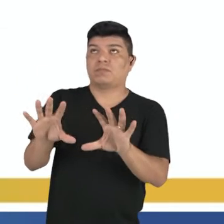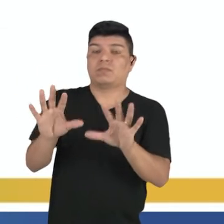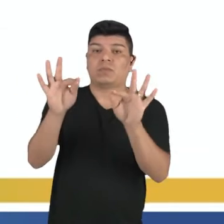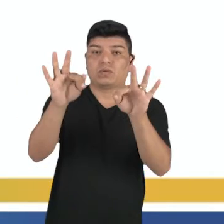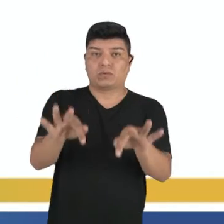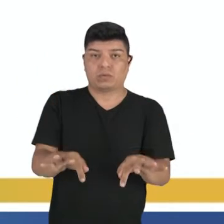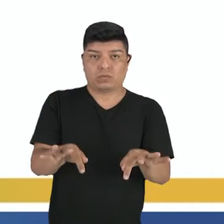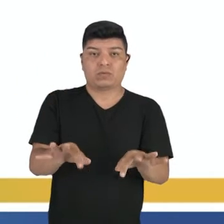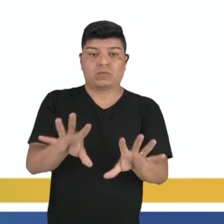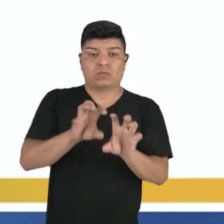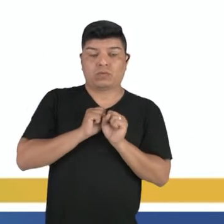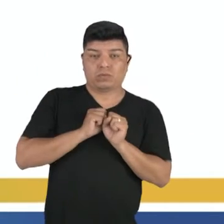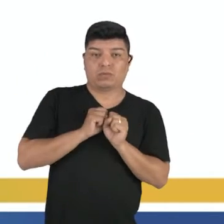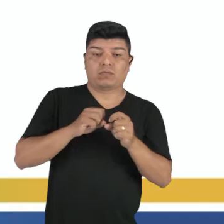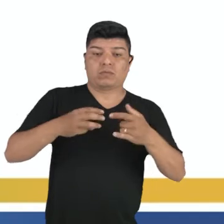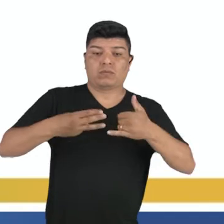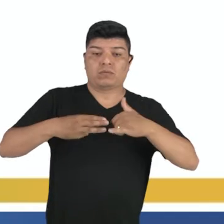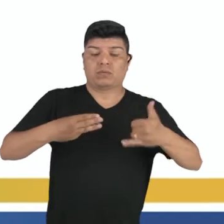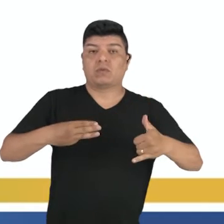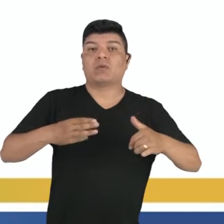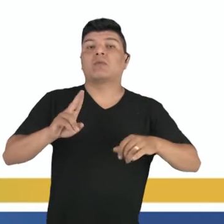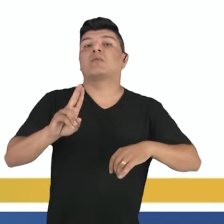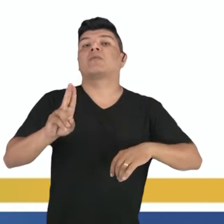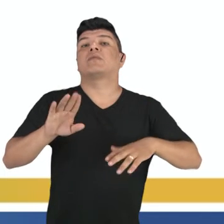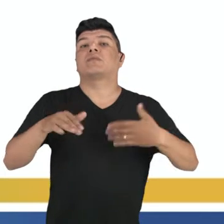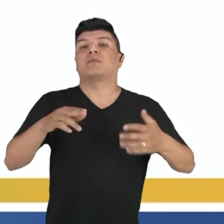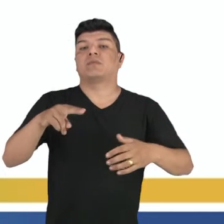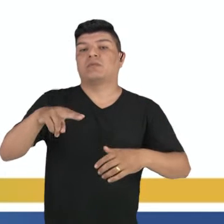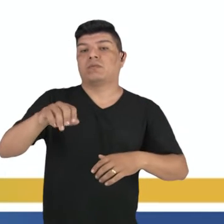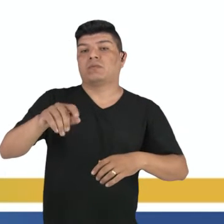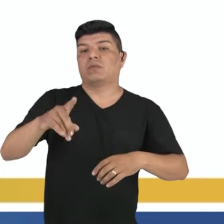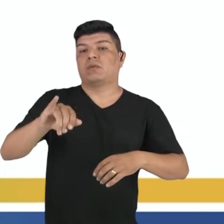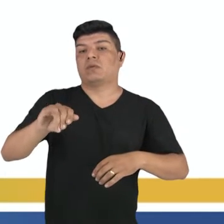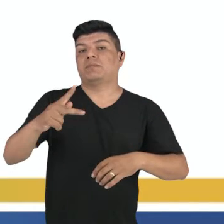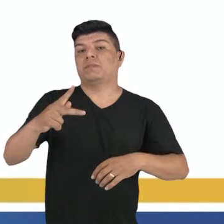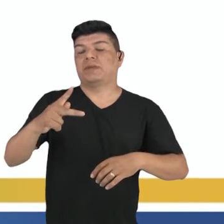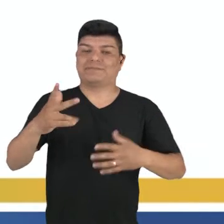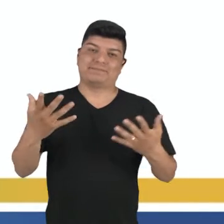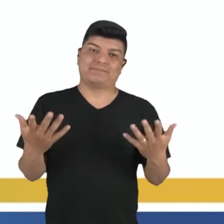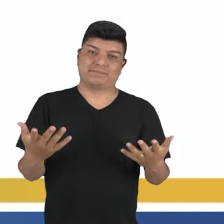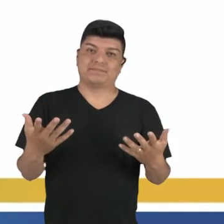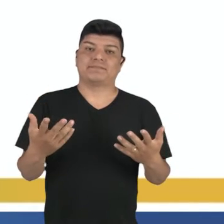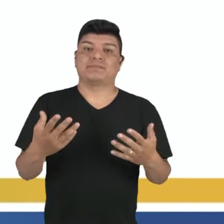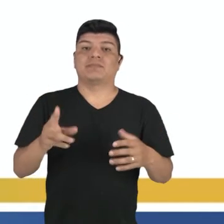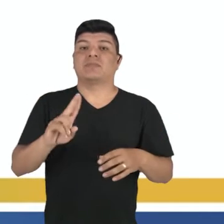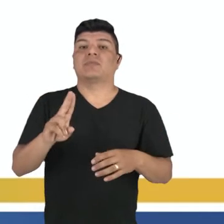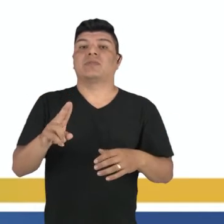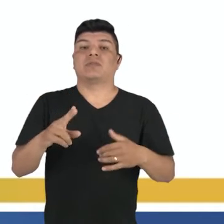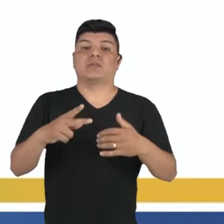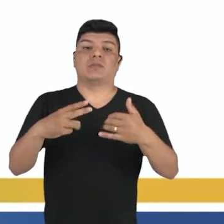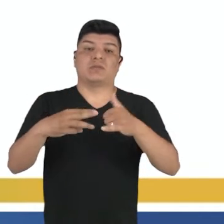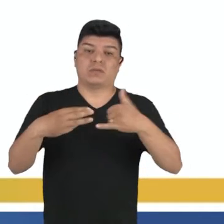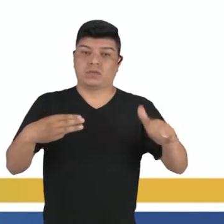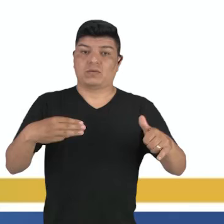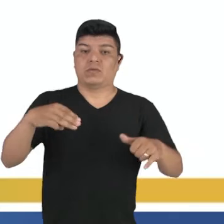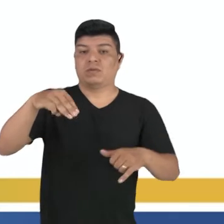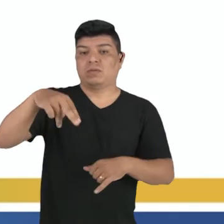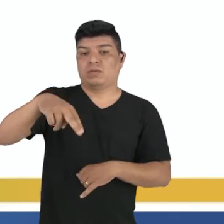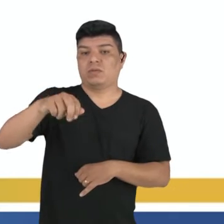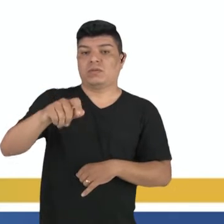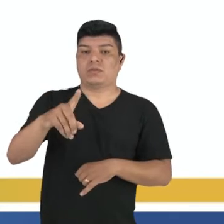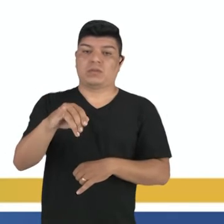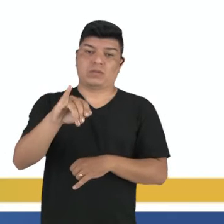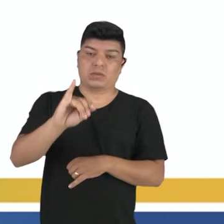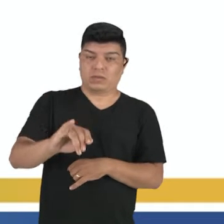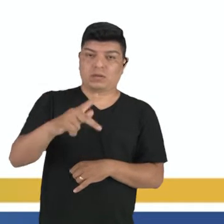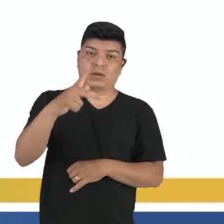qual o último aceptor é uma molécula chamada naja IP ou seja o nome dessa molécula é fosfato de